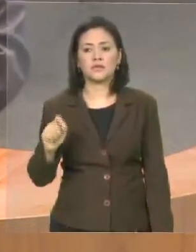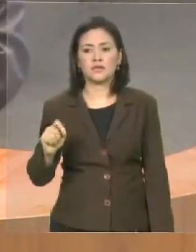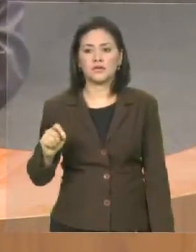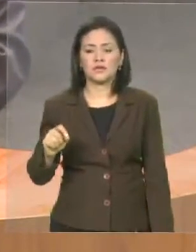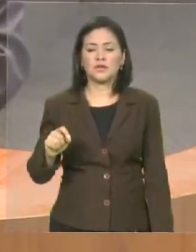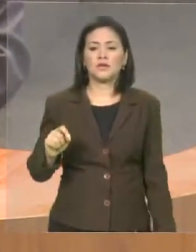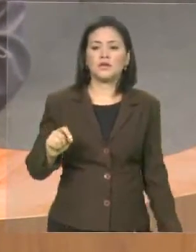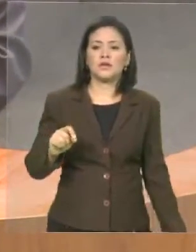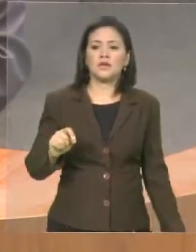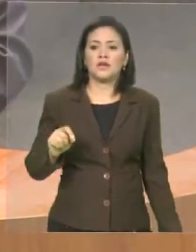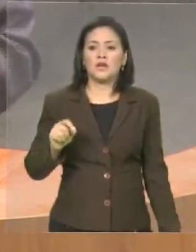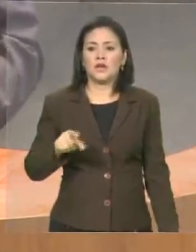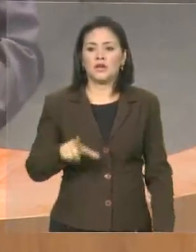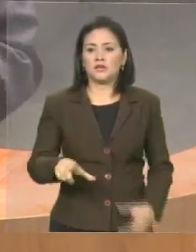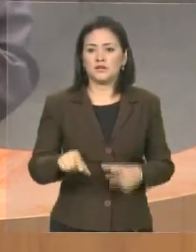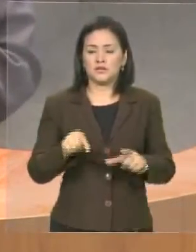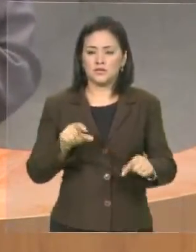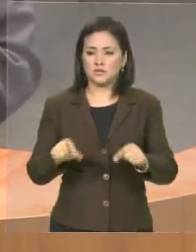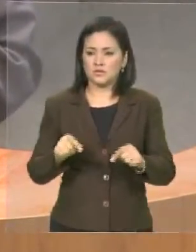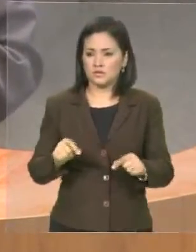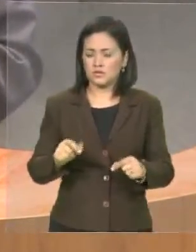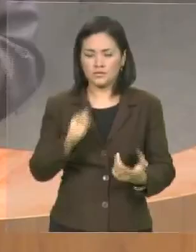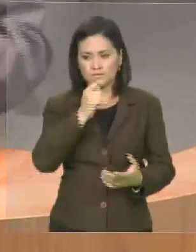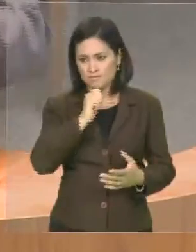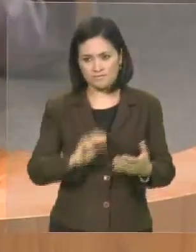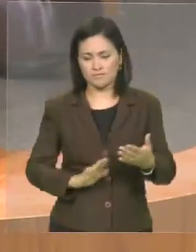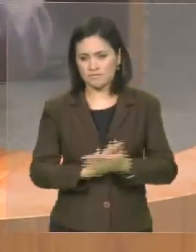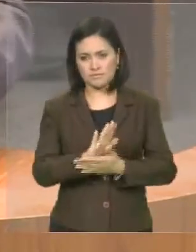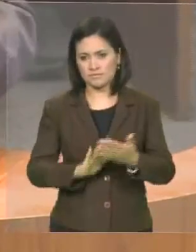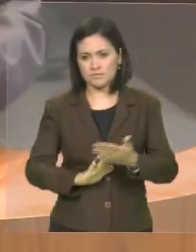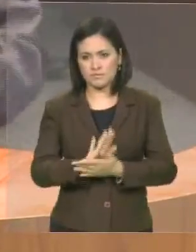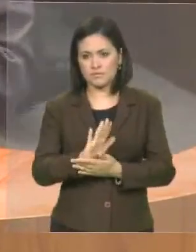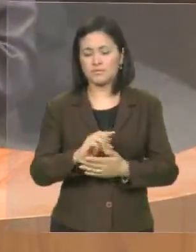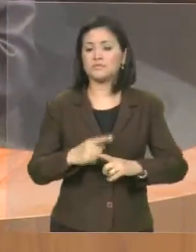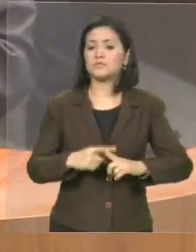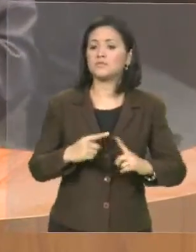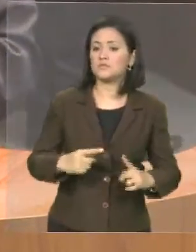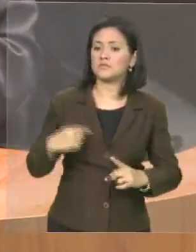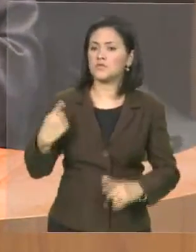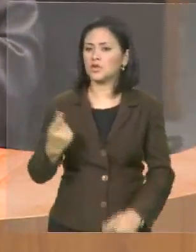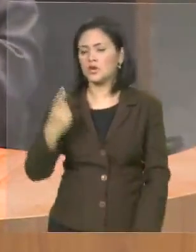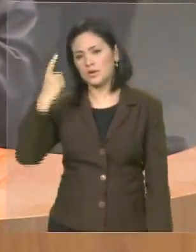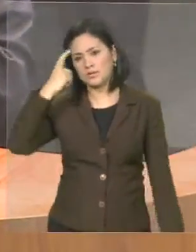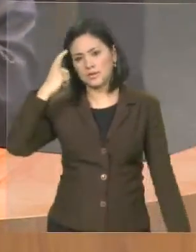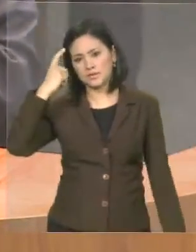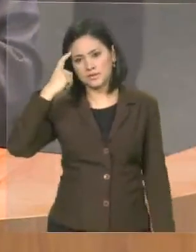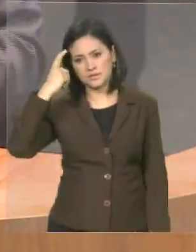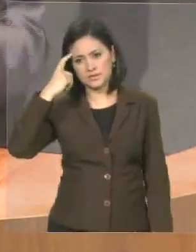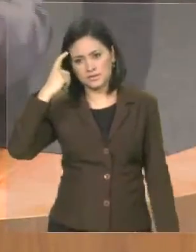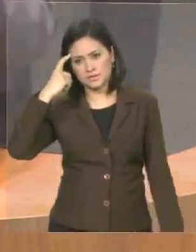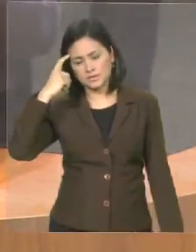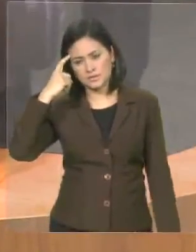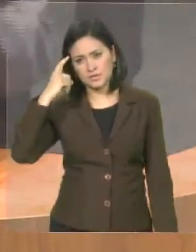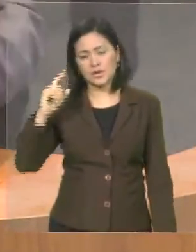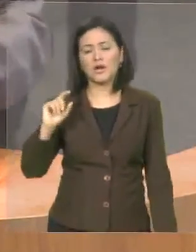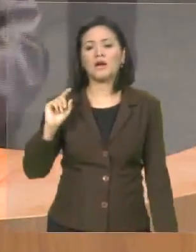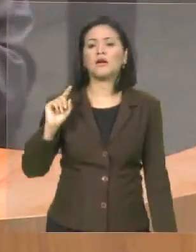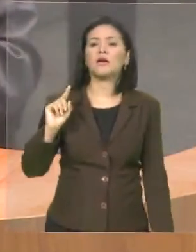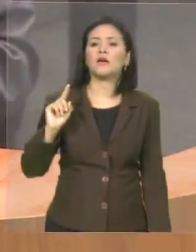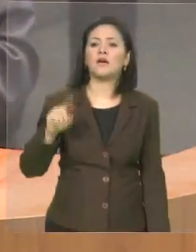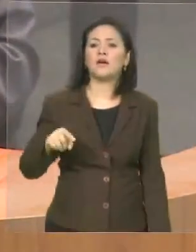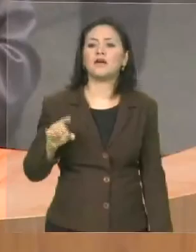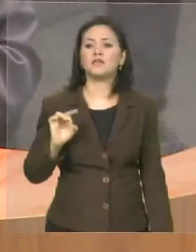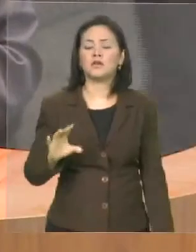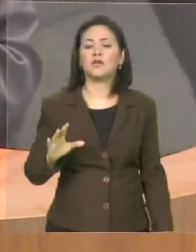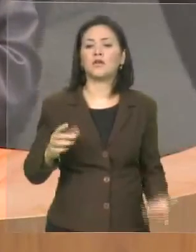observamos ainda, não foi publicado, mas o que nós temos em mente, o que está válido, é somente no estado do